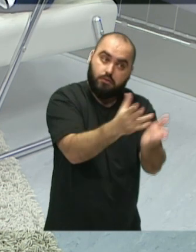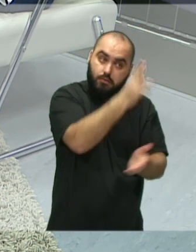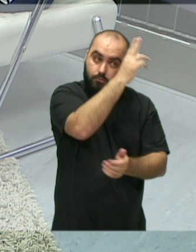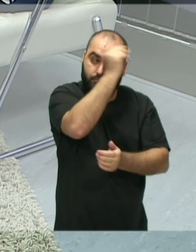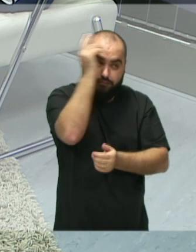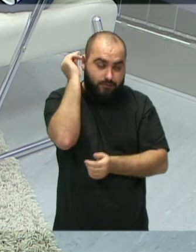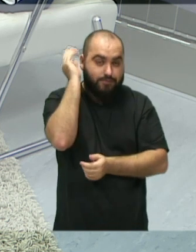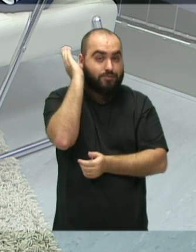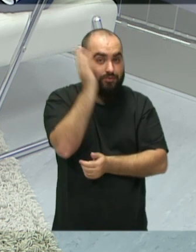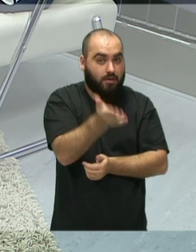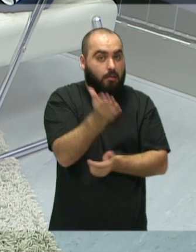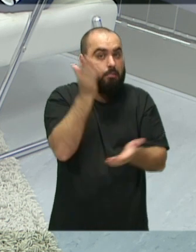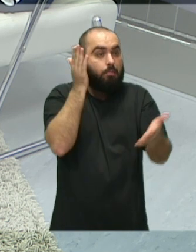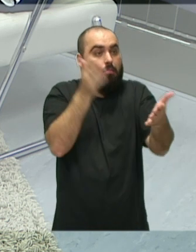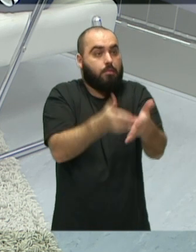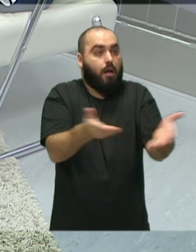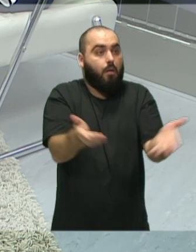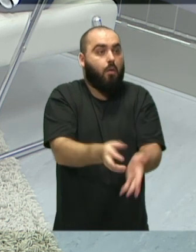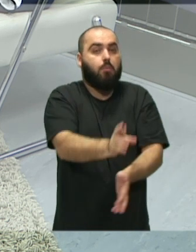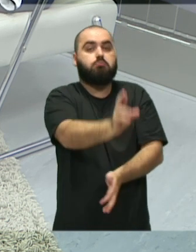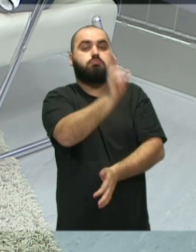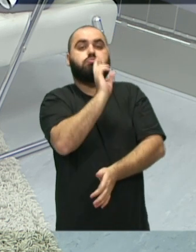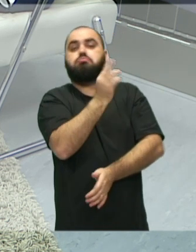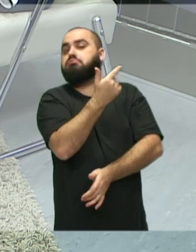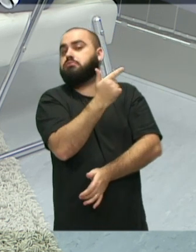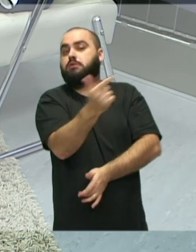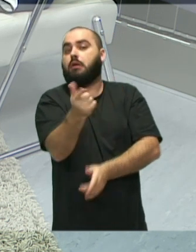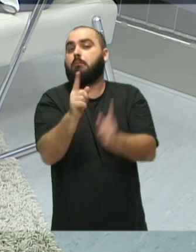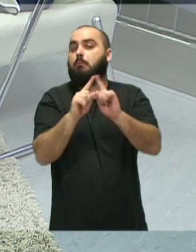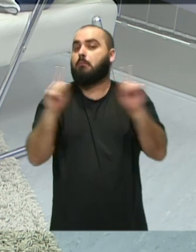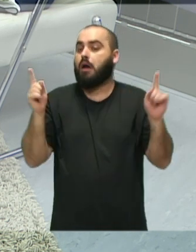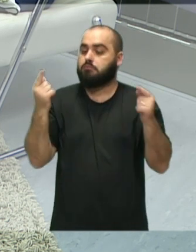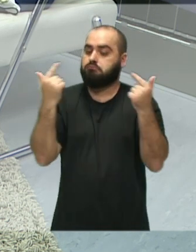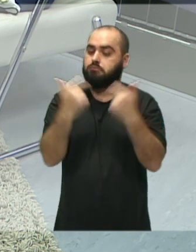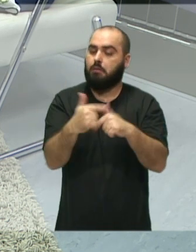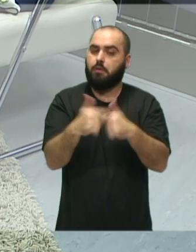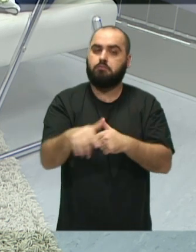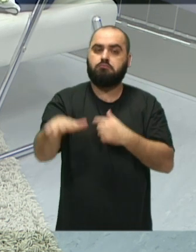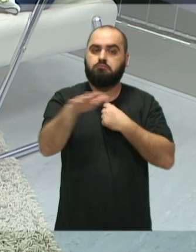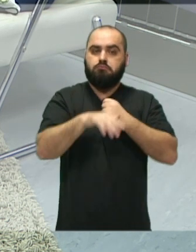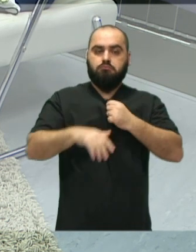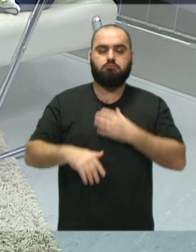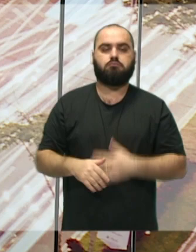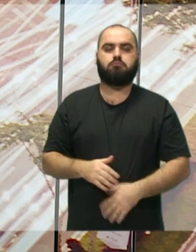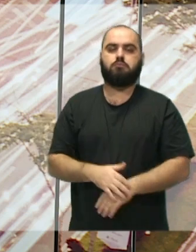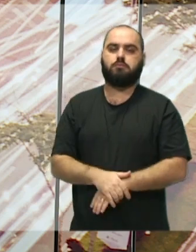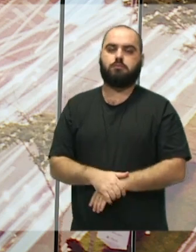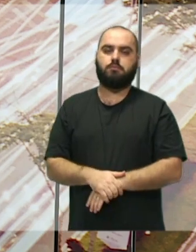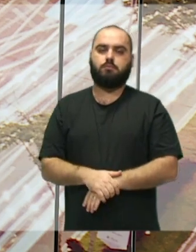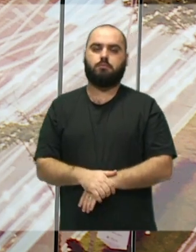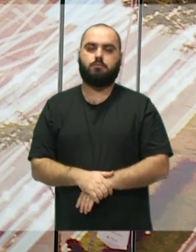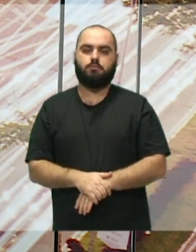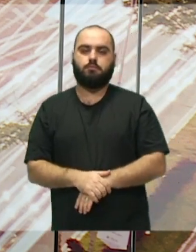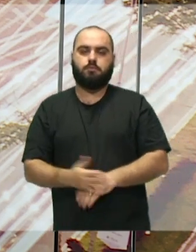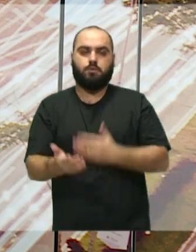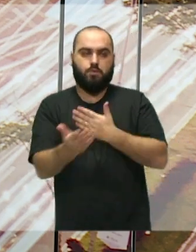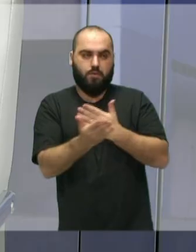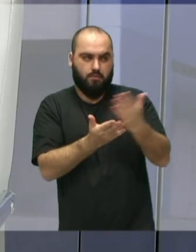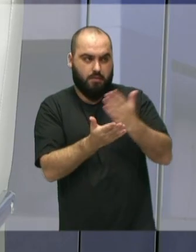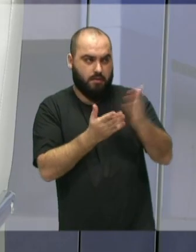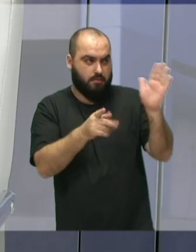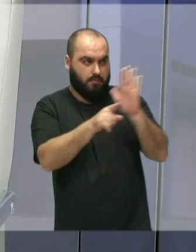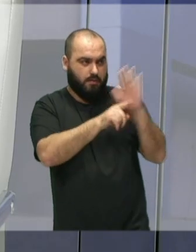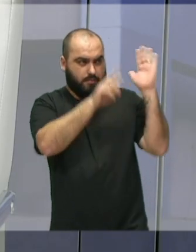municipal. Até agora nós não tivemos retorno, mas estamos trabalhando em cima disso. A questão começa pela regulamentação, é